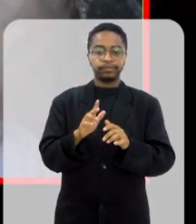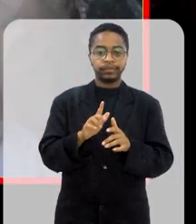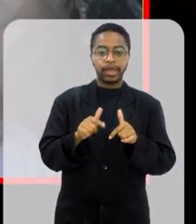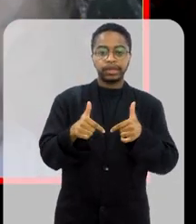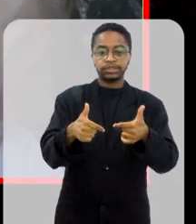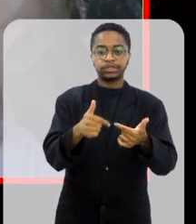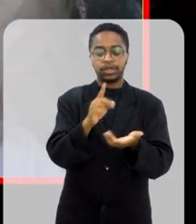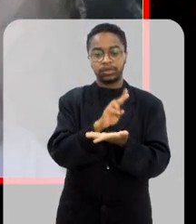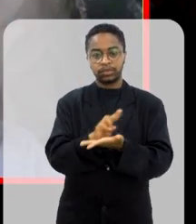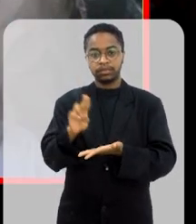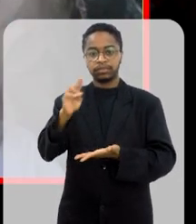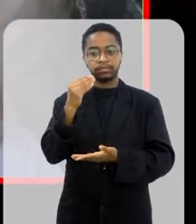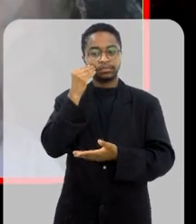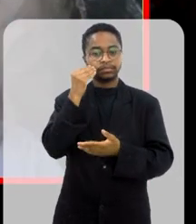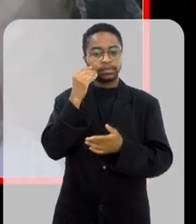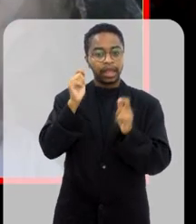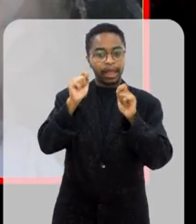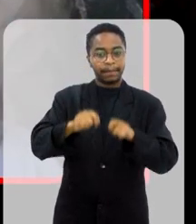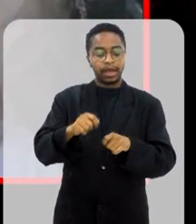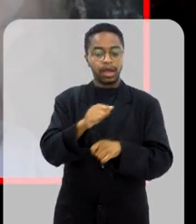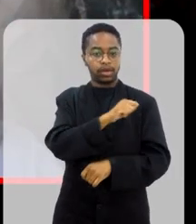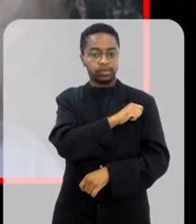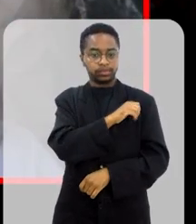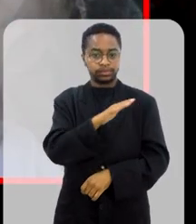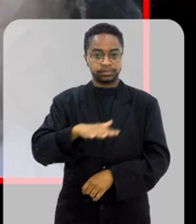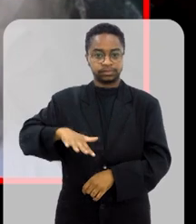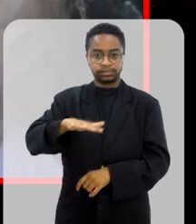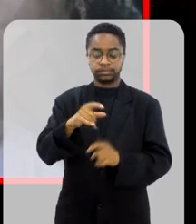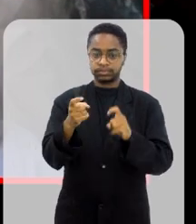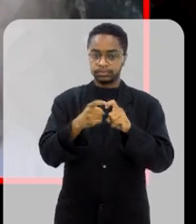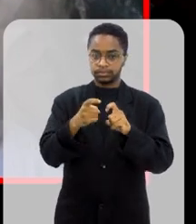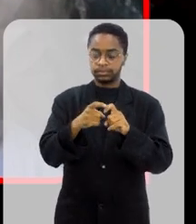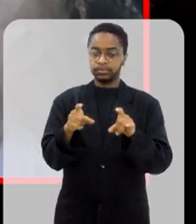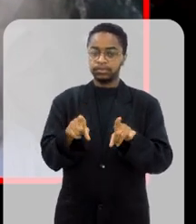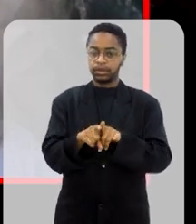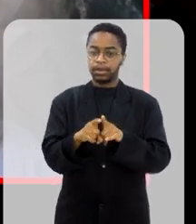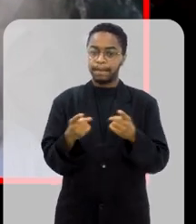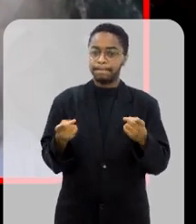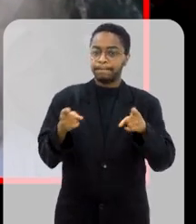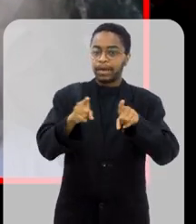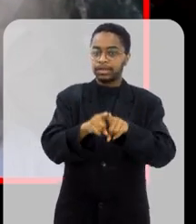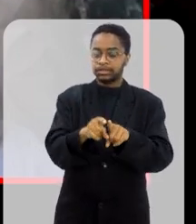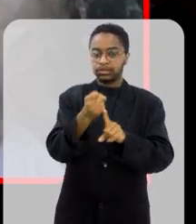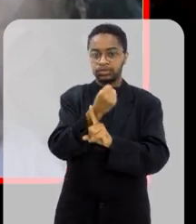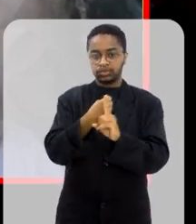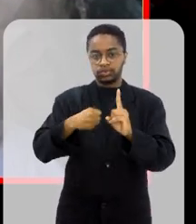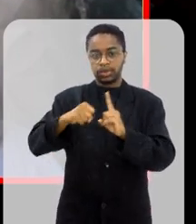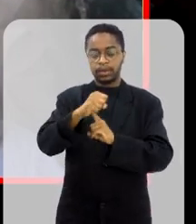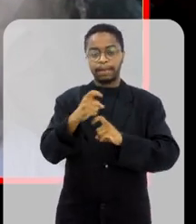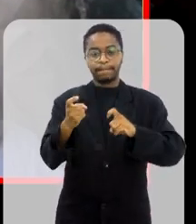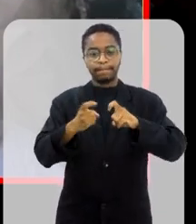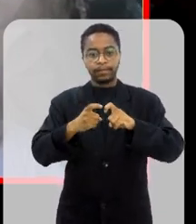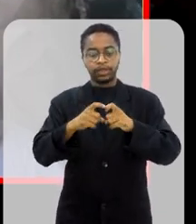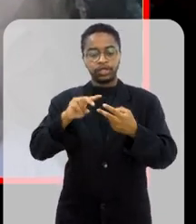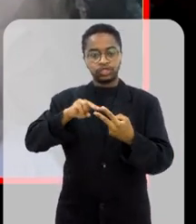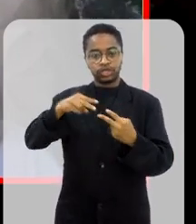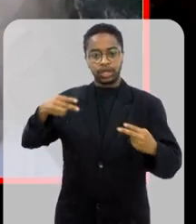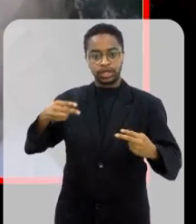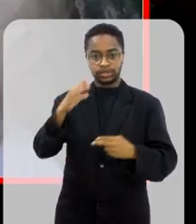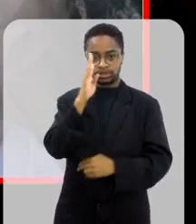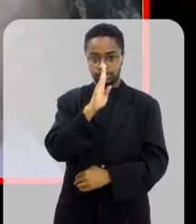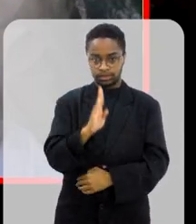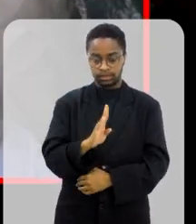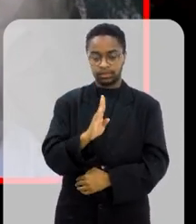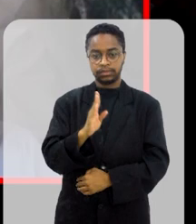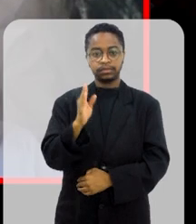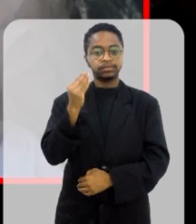para universidades, capacitar os alunos de medicina, e nós fizemos uma parceria com a sociedade médica de